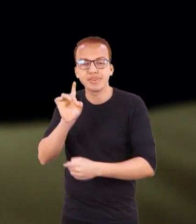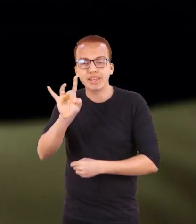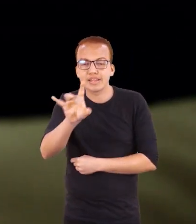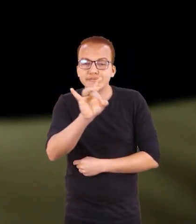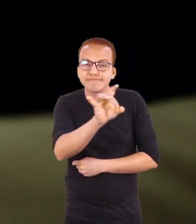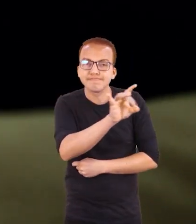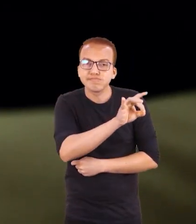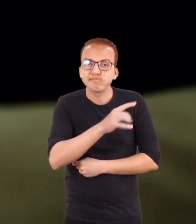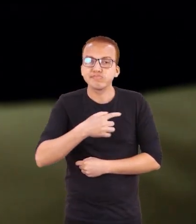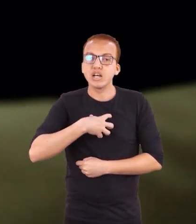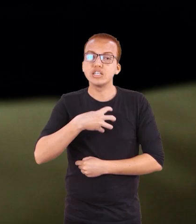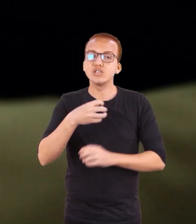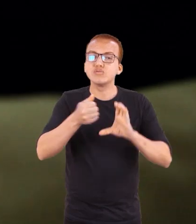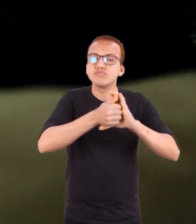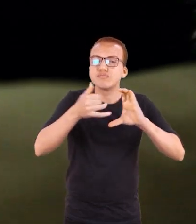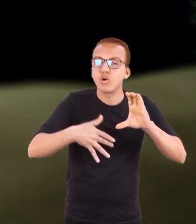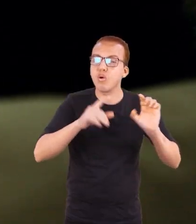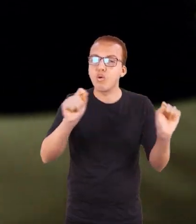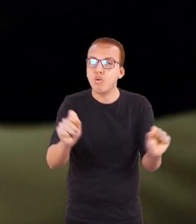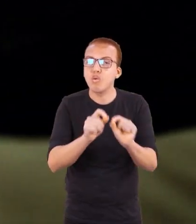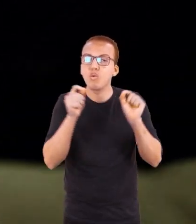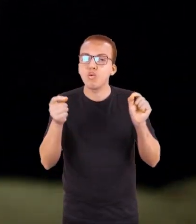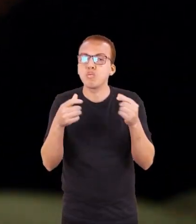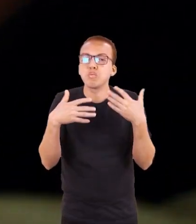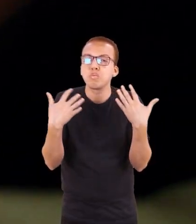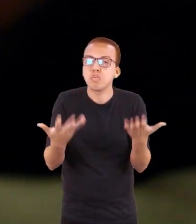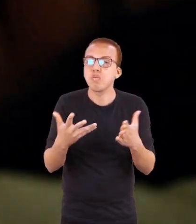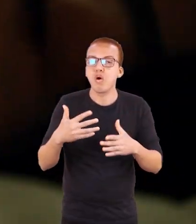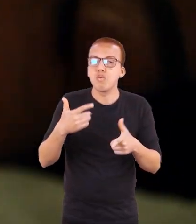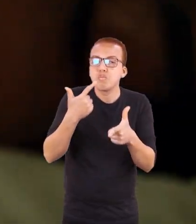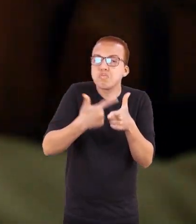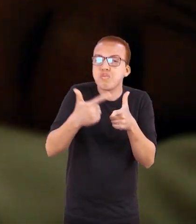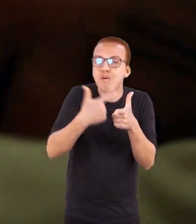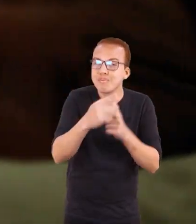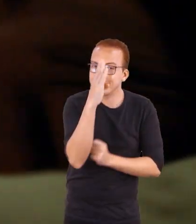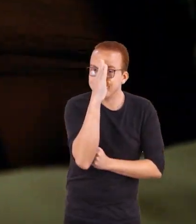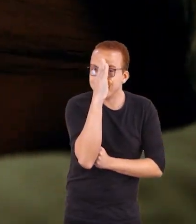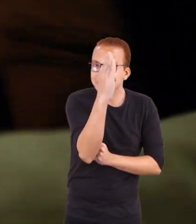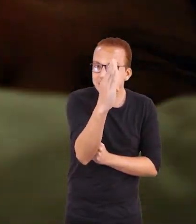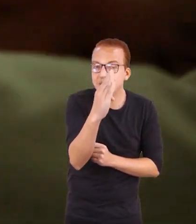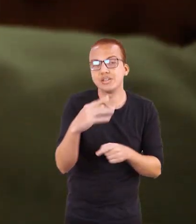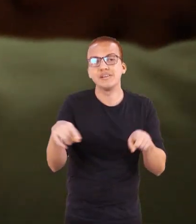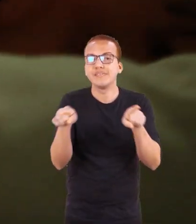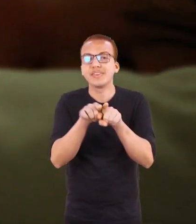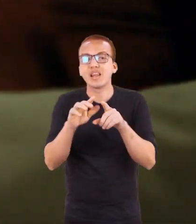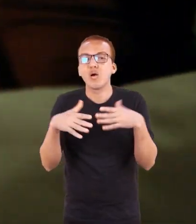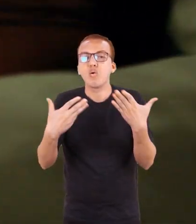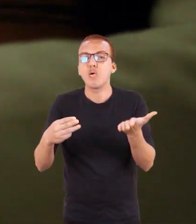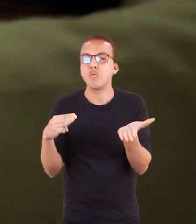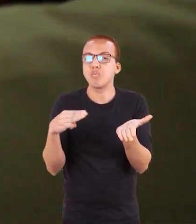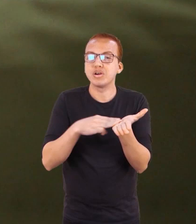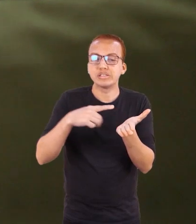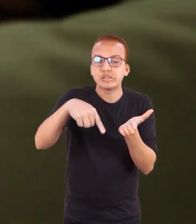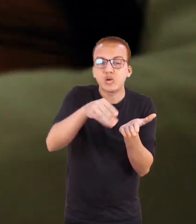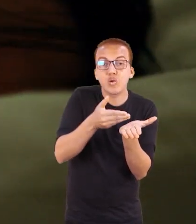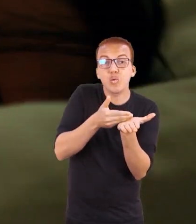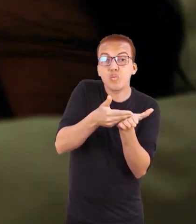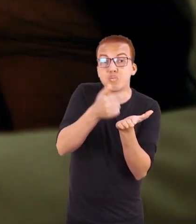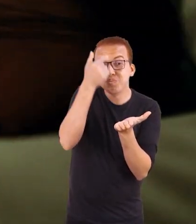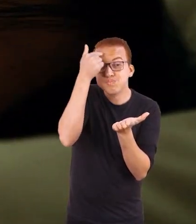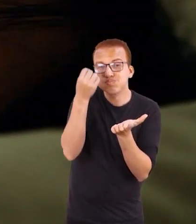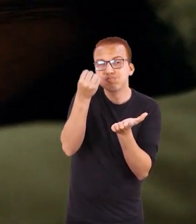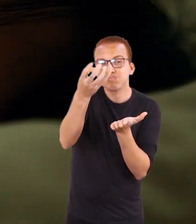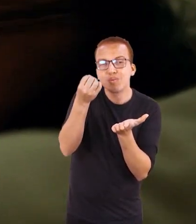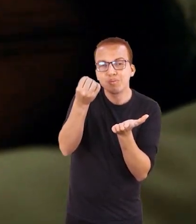quais são os seus gatilhos, o que é um fator de exacerbação, o que quais são os fatores que fazem com que a pessoa inicie uma